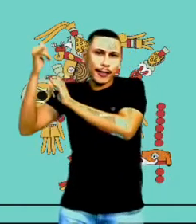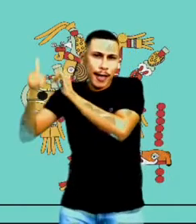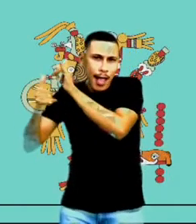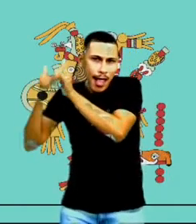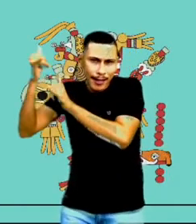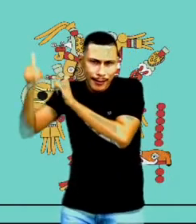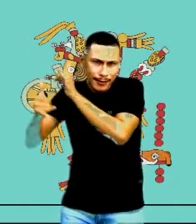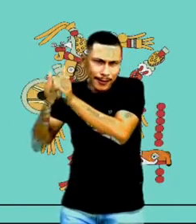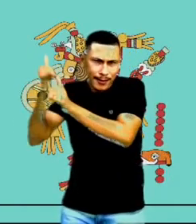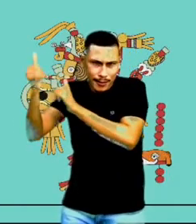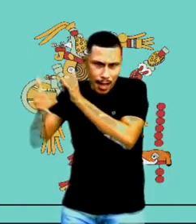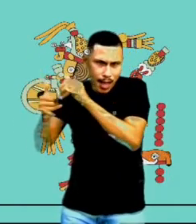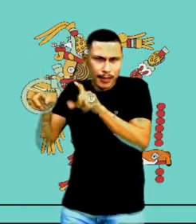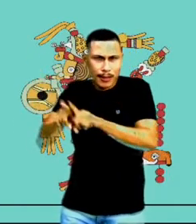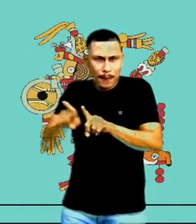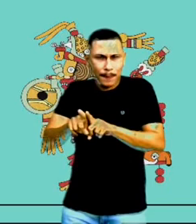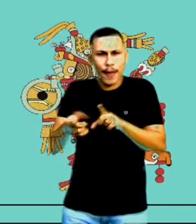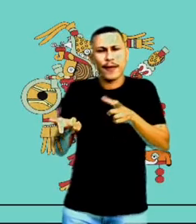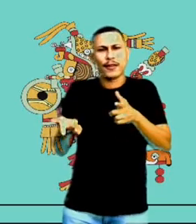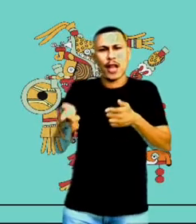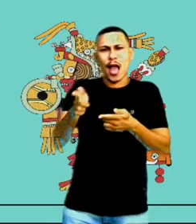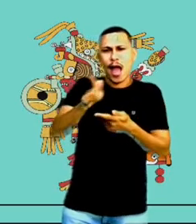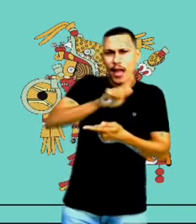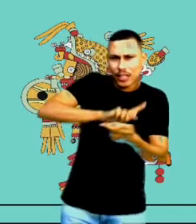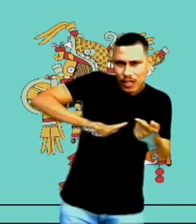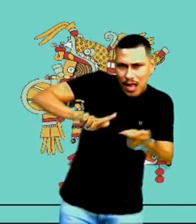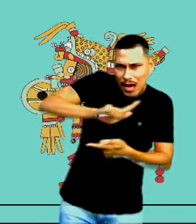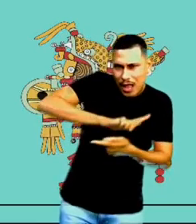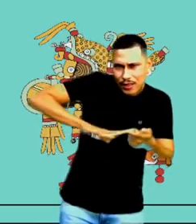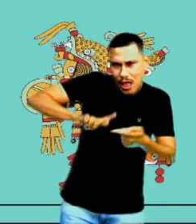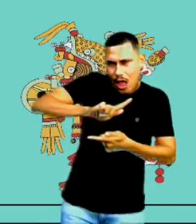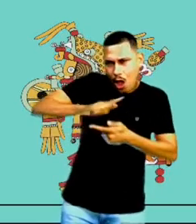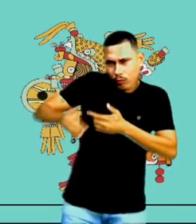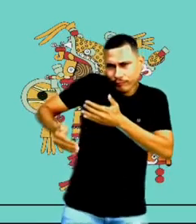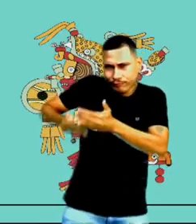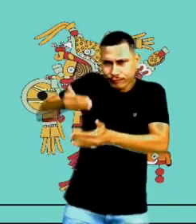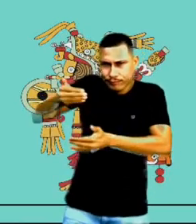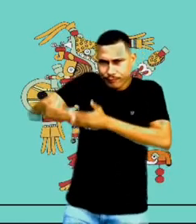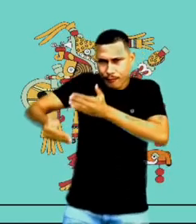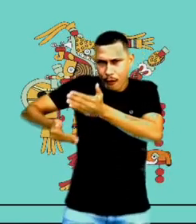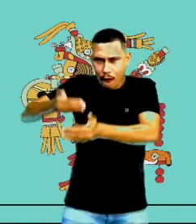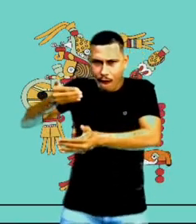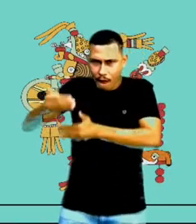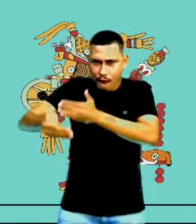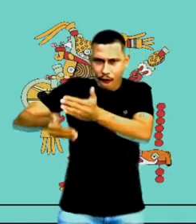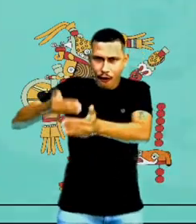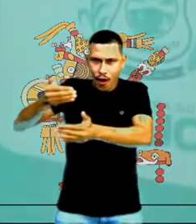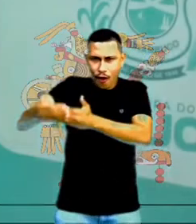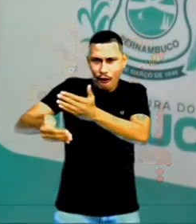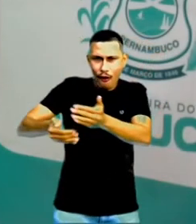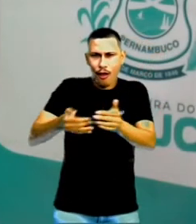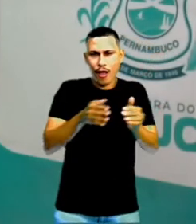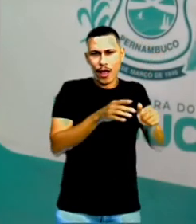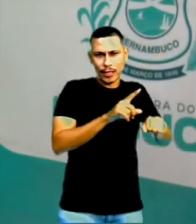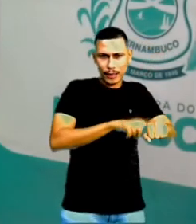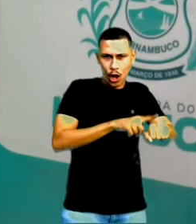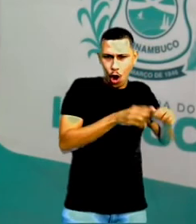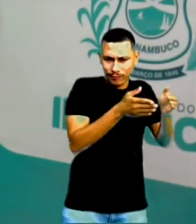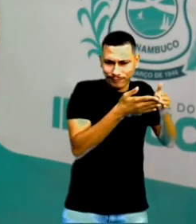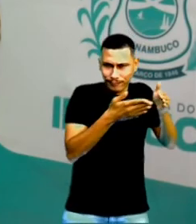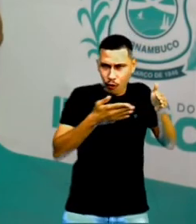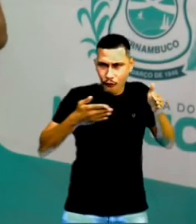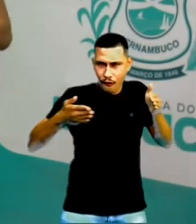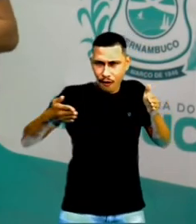de geração para geração ao longo do tempo.